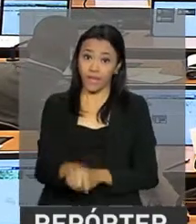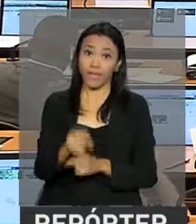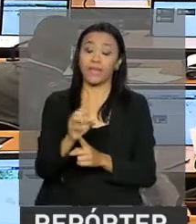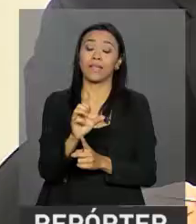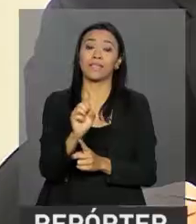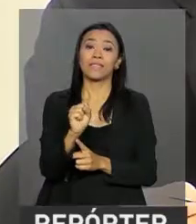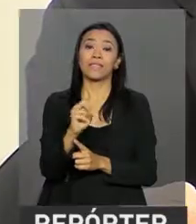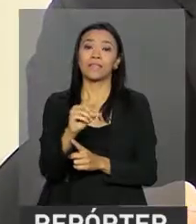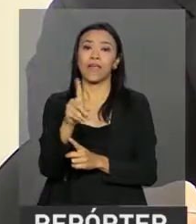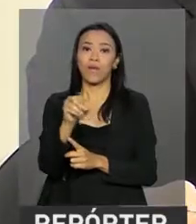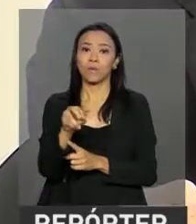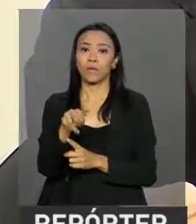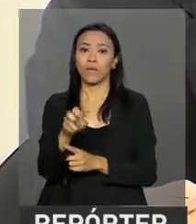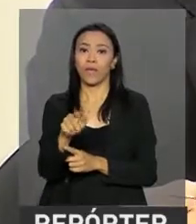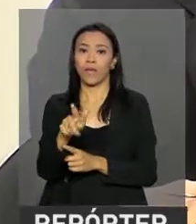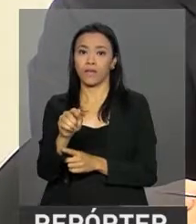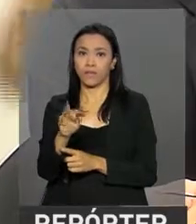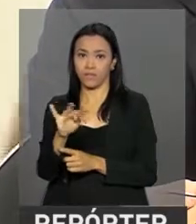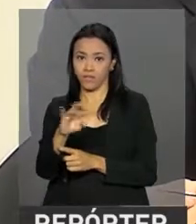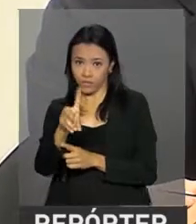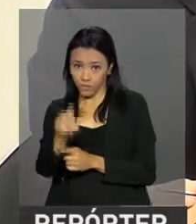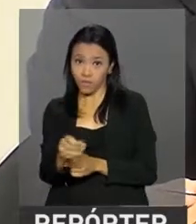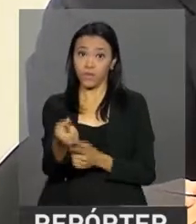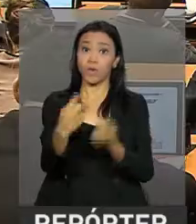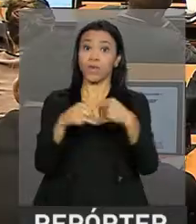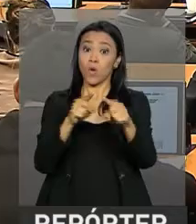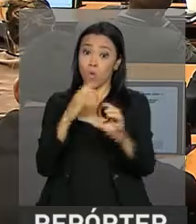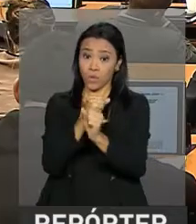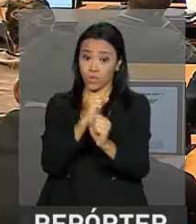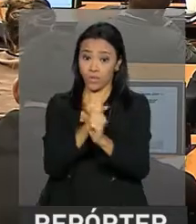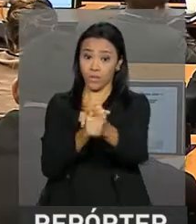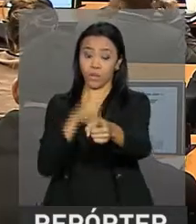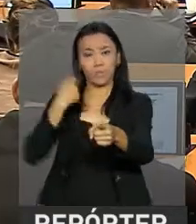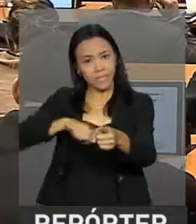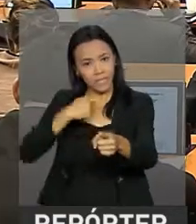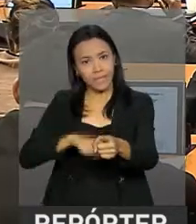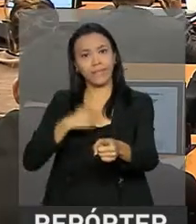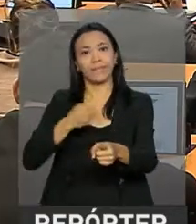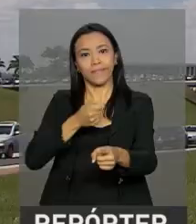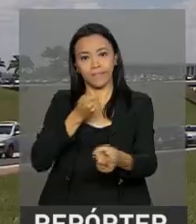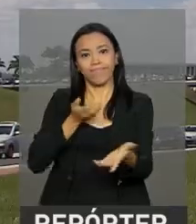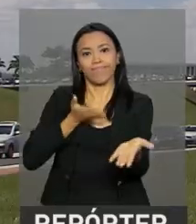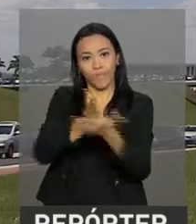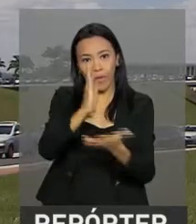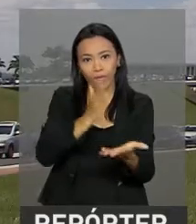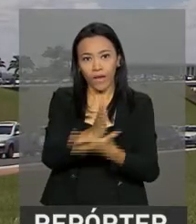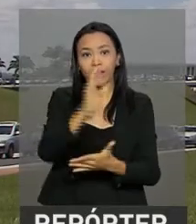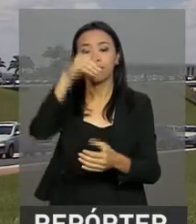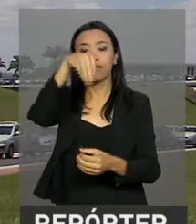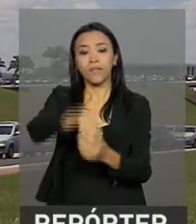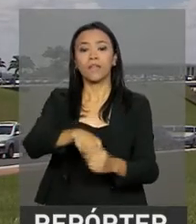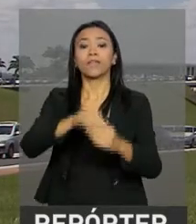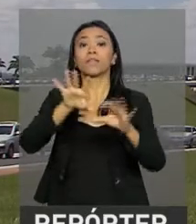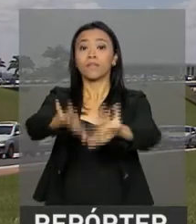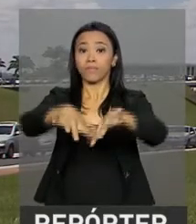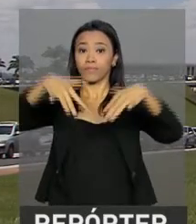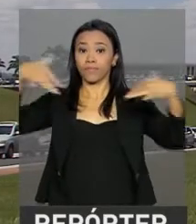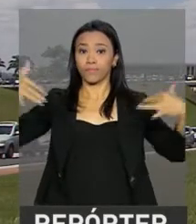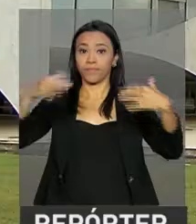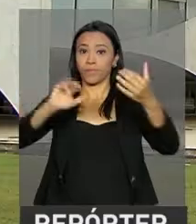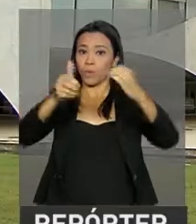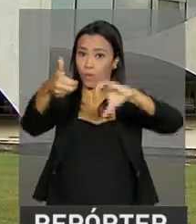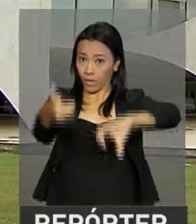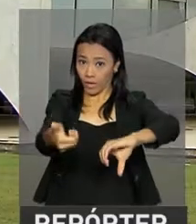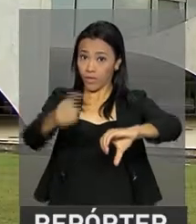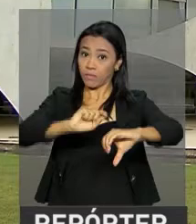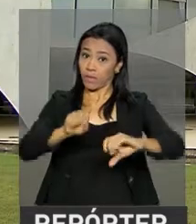finalizada a votação na comissão mista do orçamento ainda precisa ser aprovado em sessão do congresso nacional e então